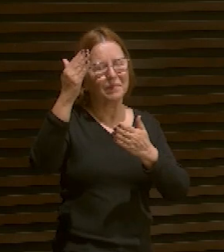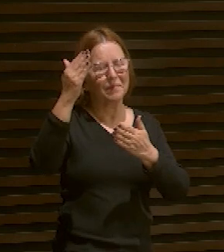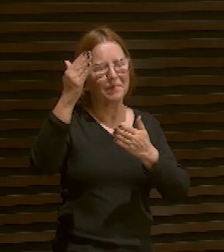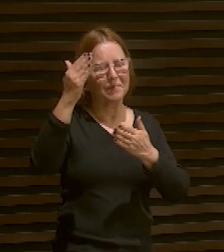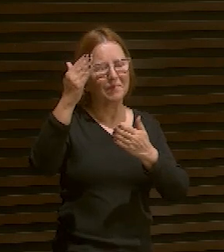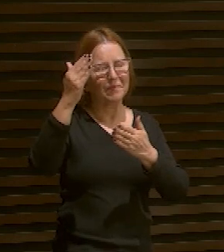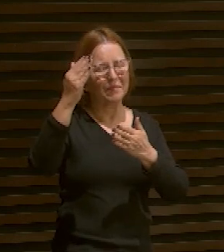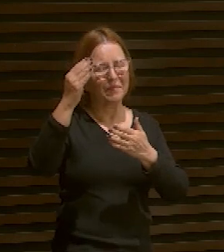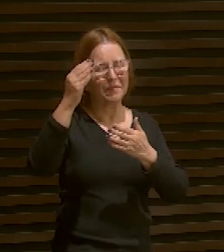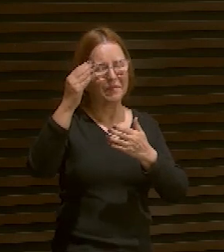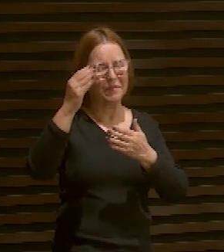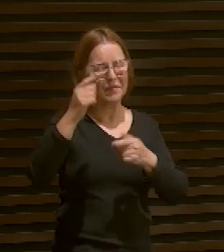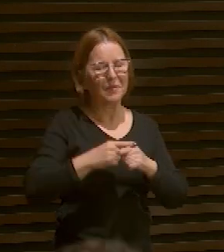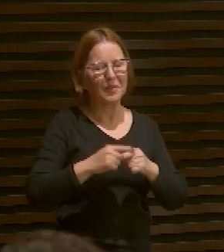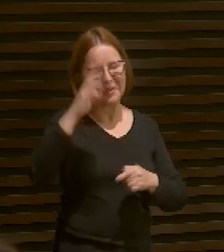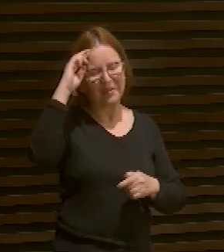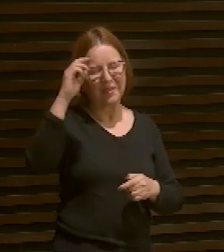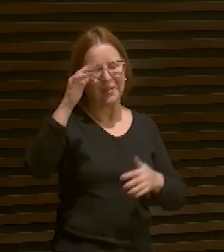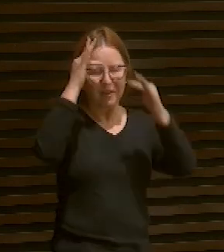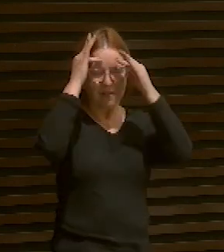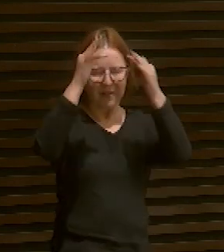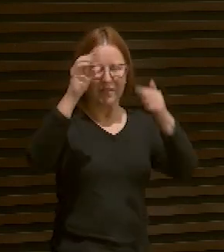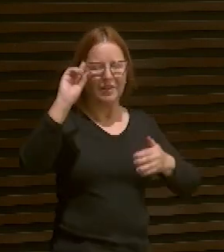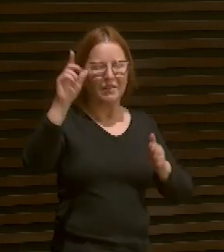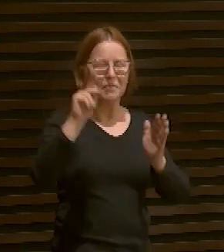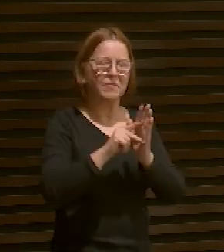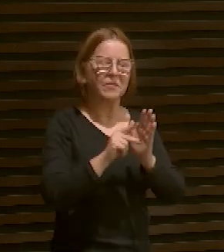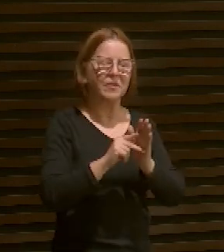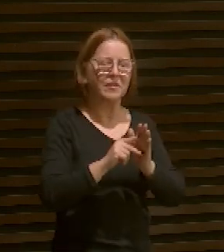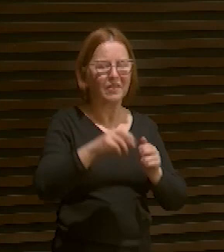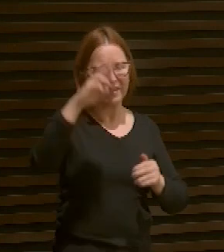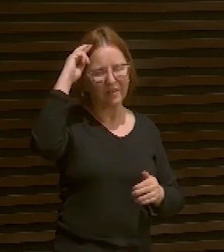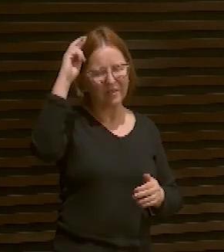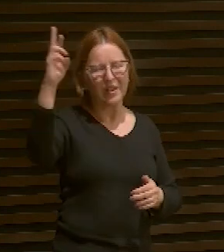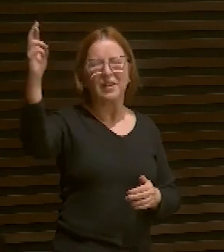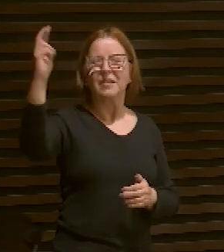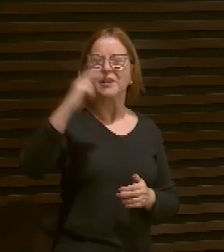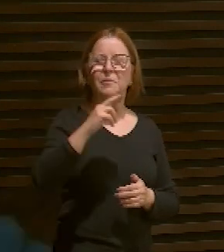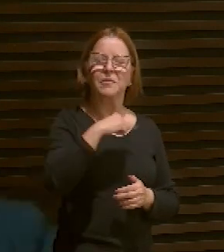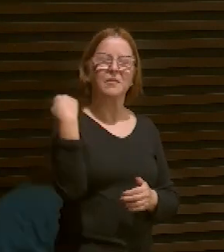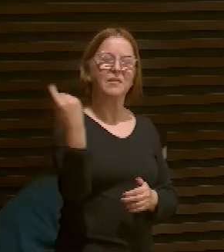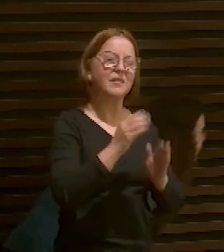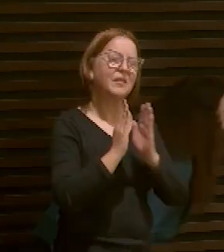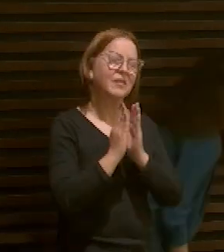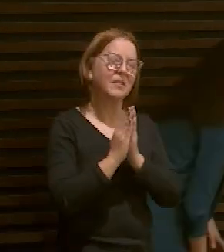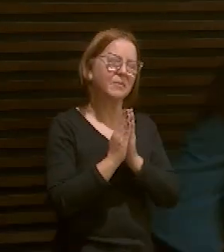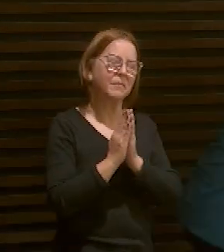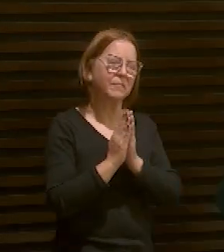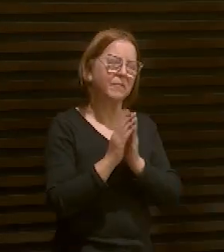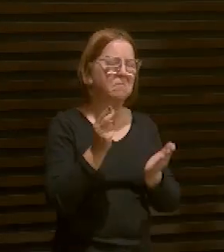porque o Senhor tem sido fiel a Ti mesmo, o Senhor tem atendido as nossas orações, apesar de